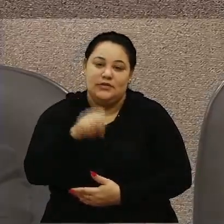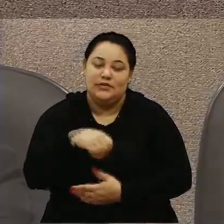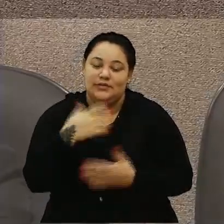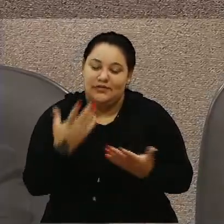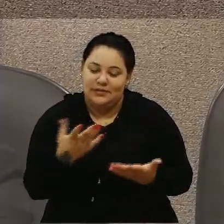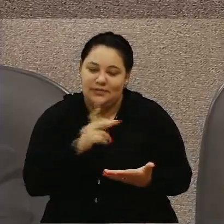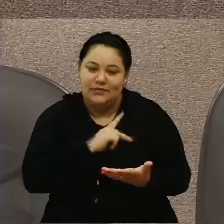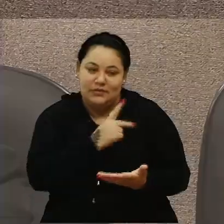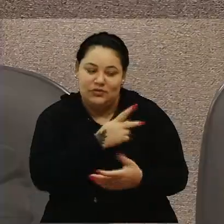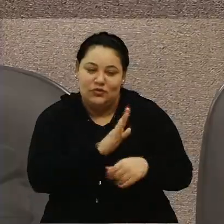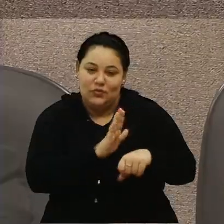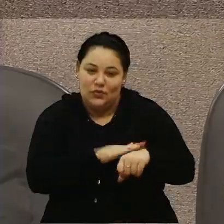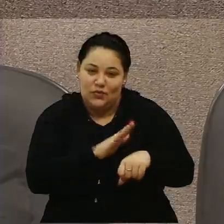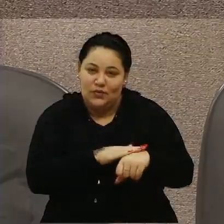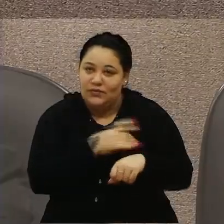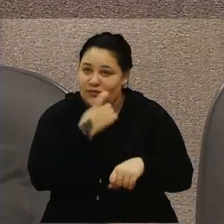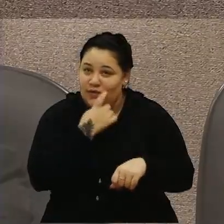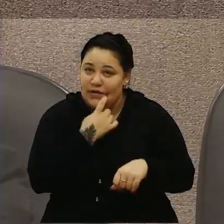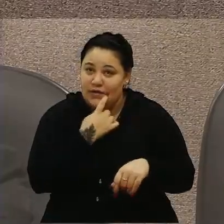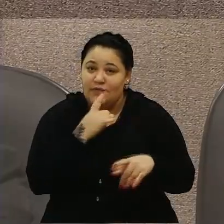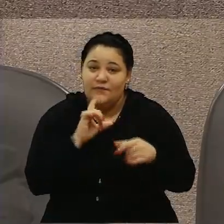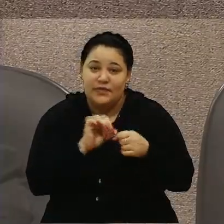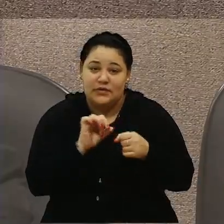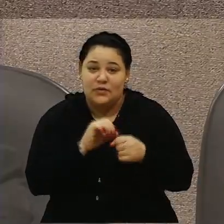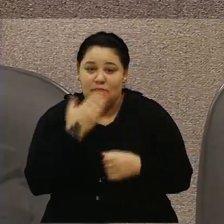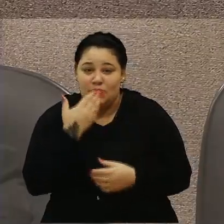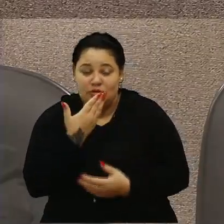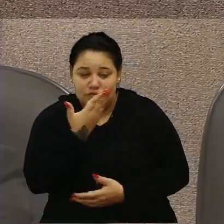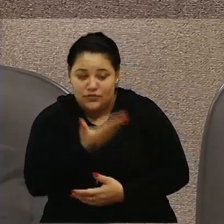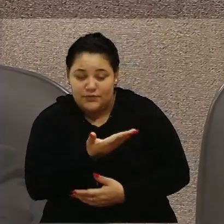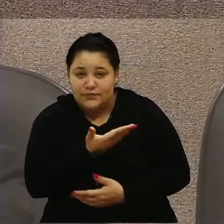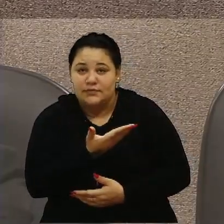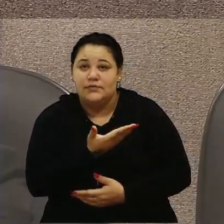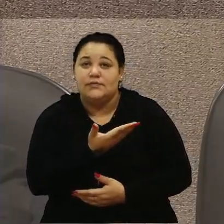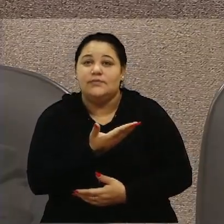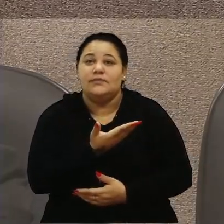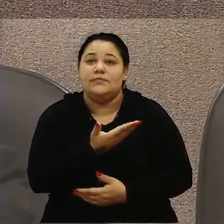exercício, vereador Wagner Petrini, eu gostaria de fazer, inclusive, uma solicitação,